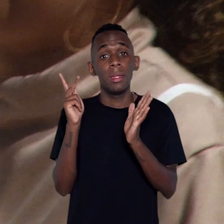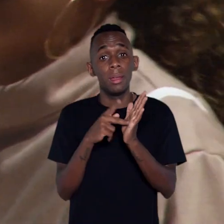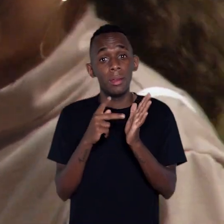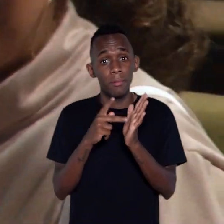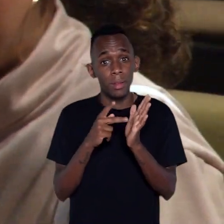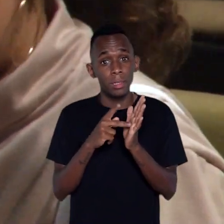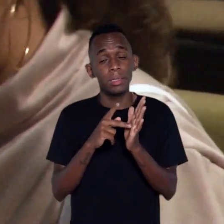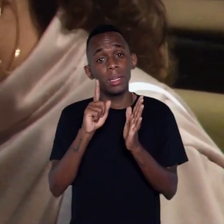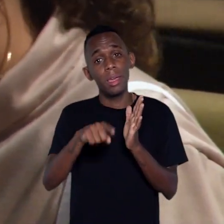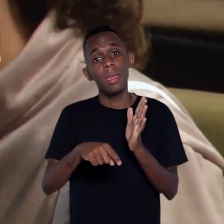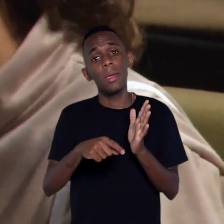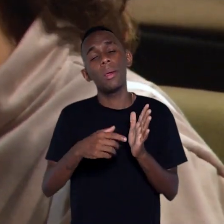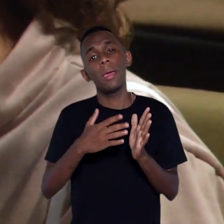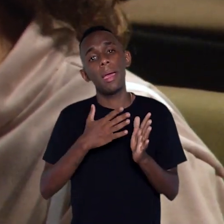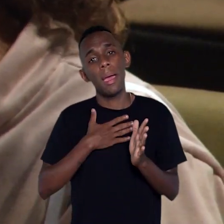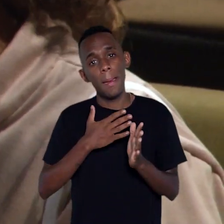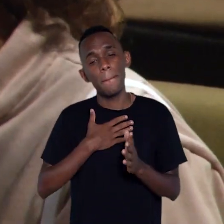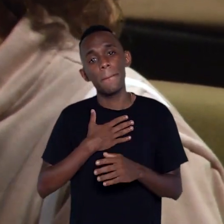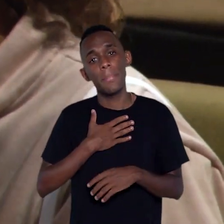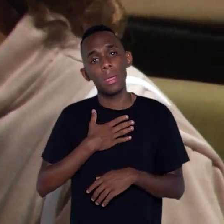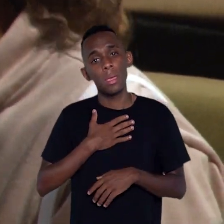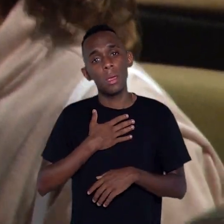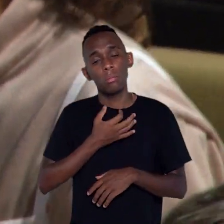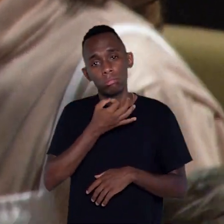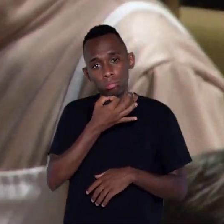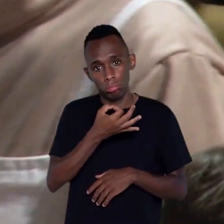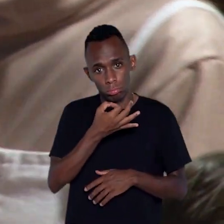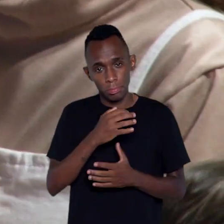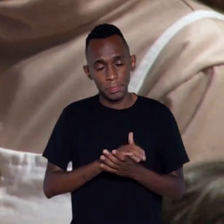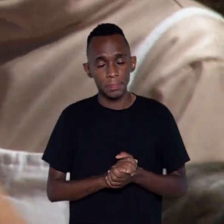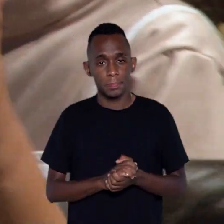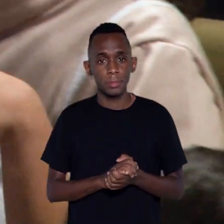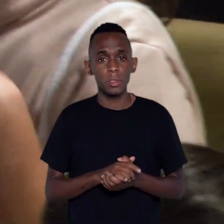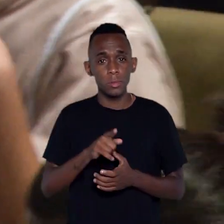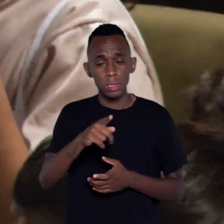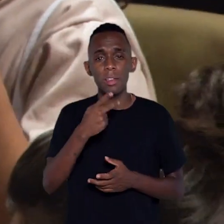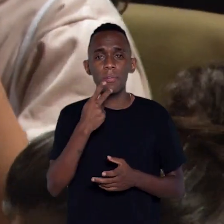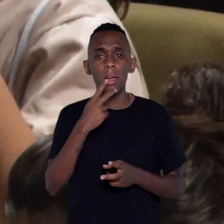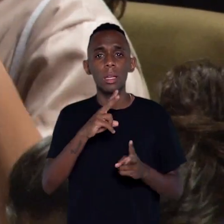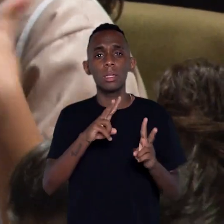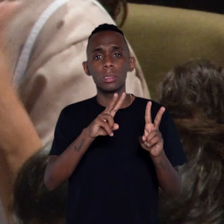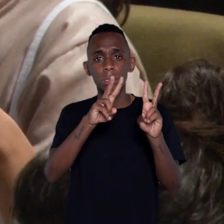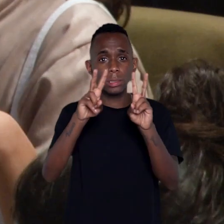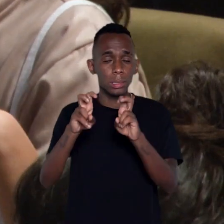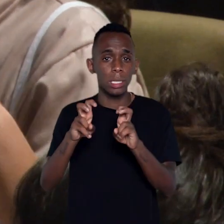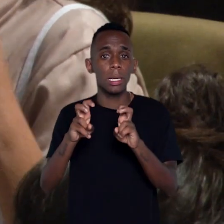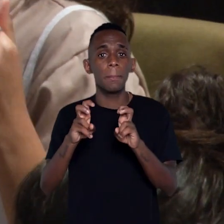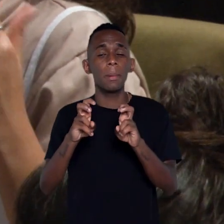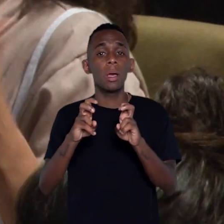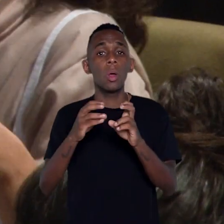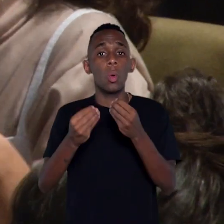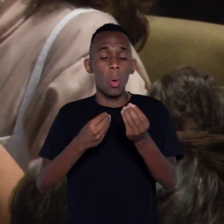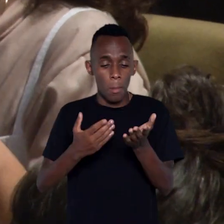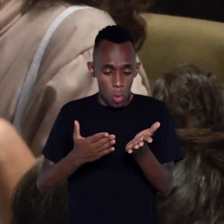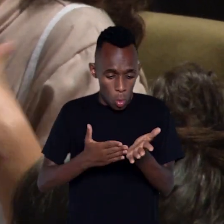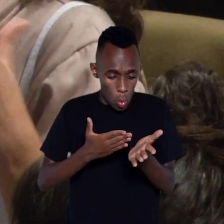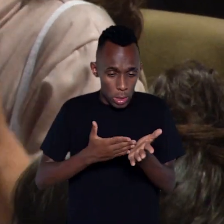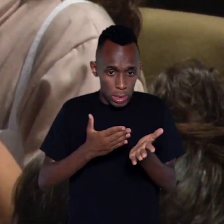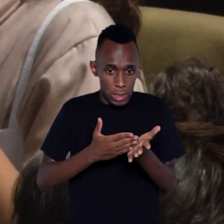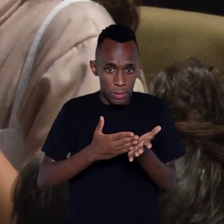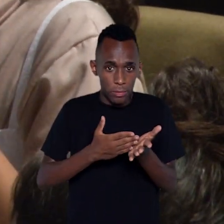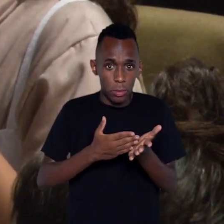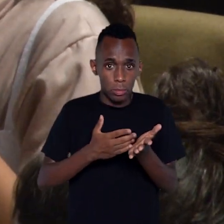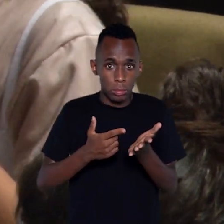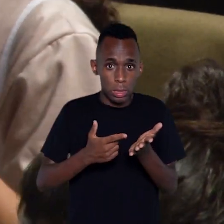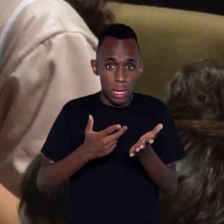verdade, meio como um depoimento, que você estava falando sobre como um livro ele ganha vida no